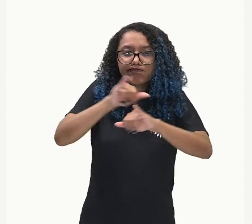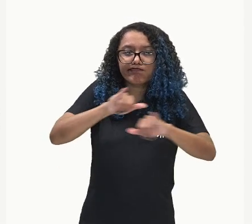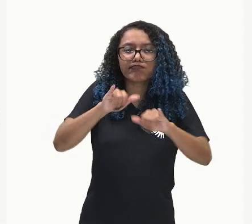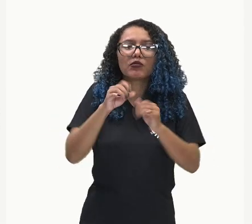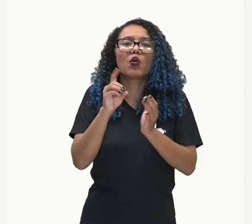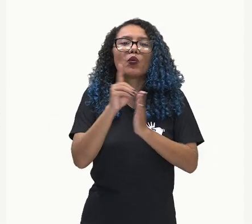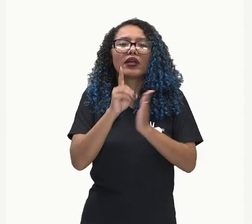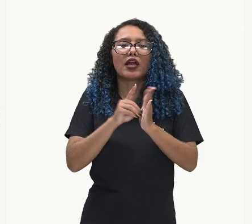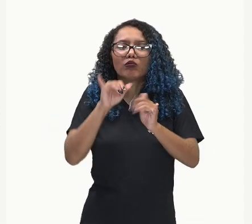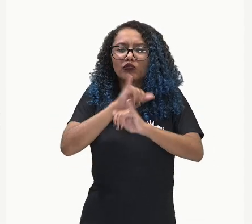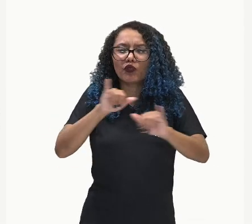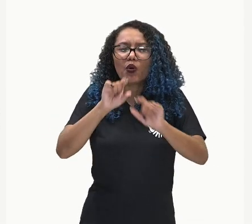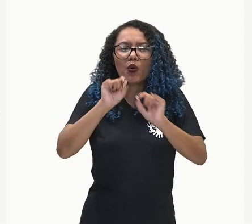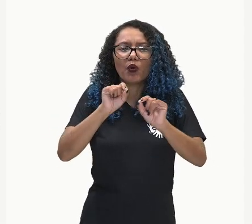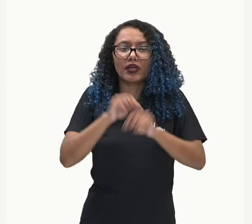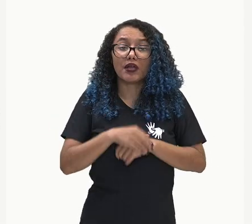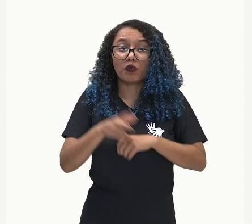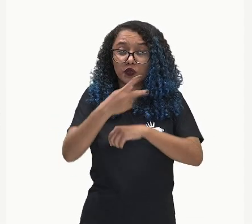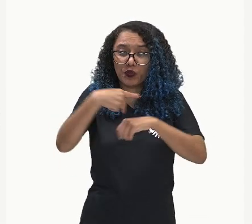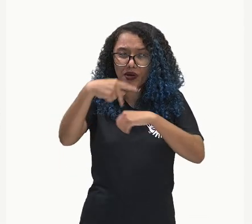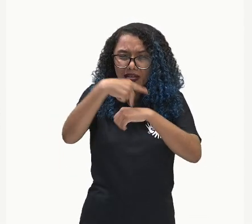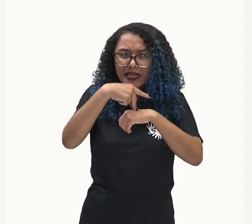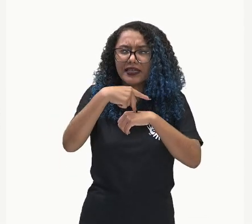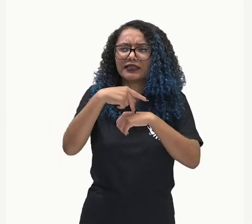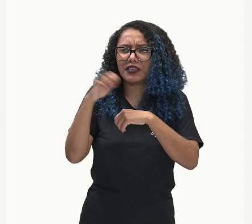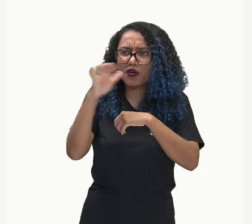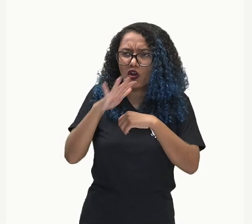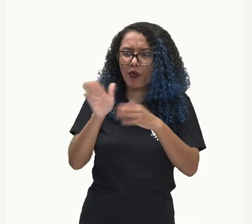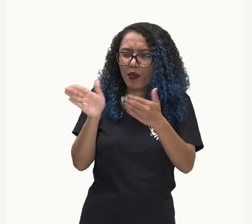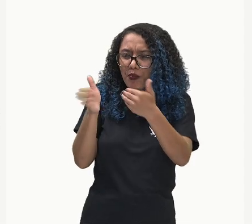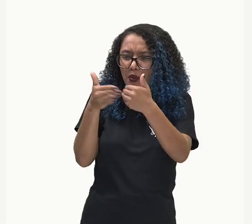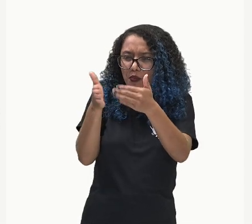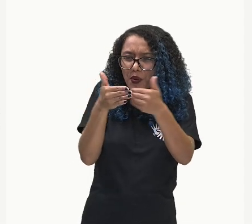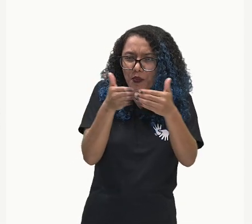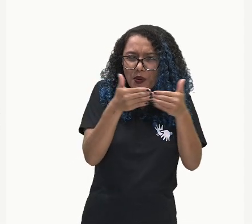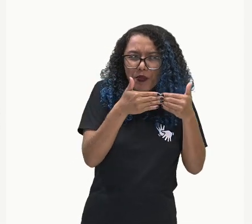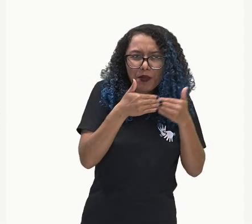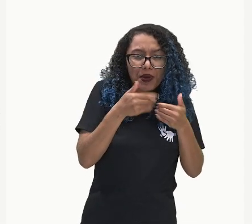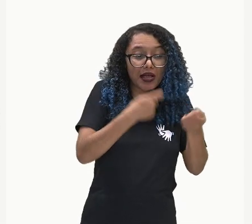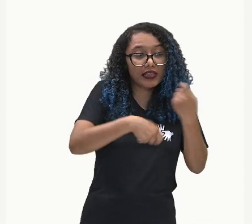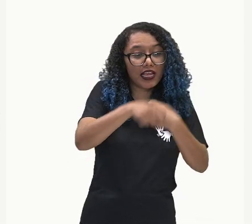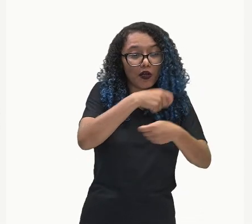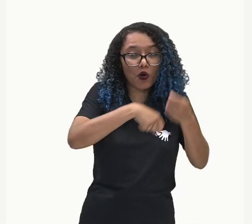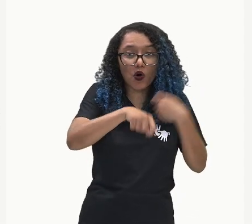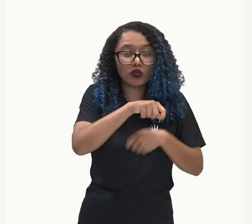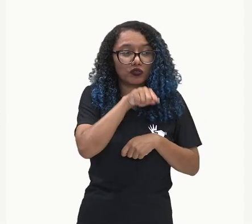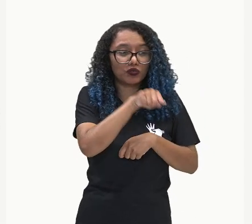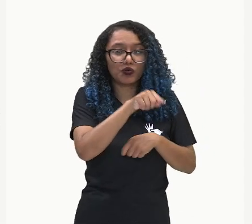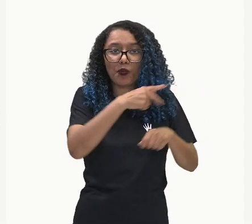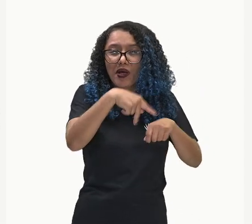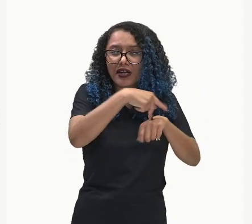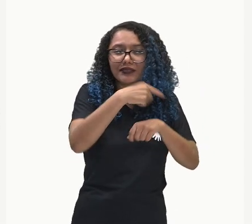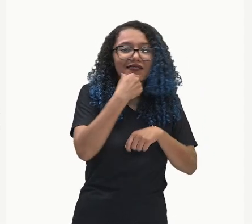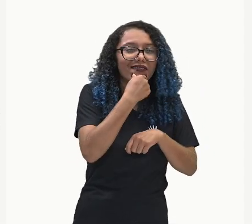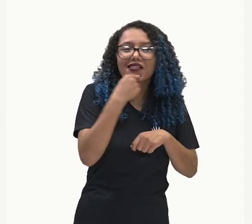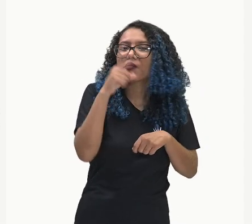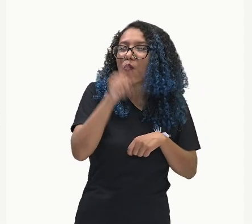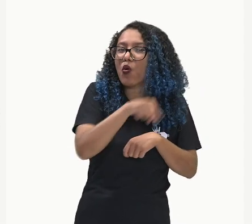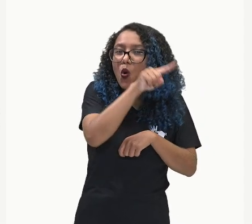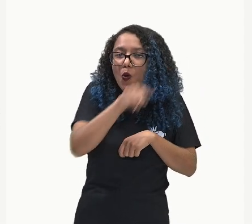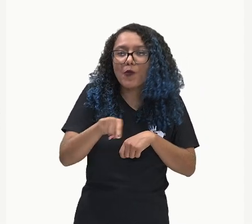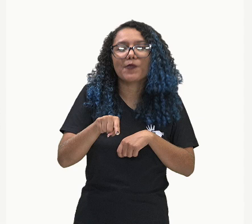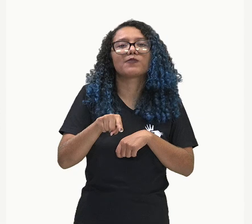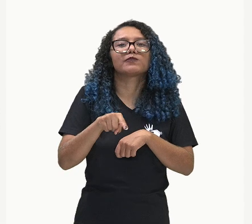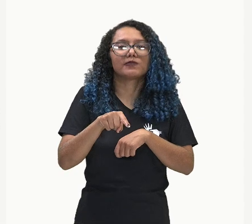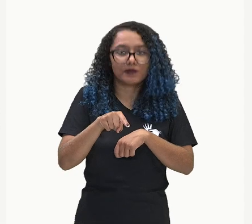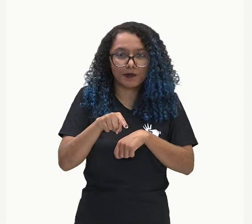que os países da Europa fechassem os portos para os navios da Inglaterra. Vamos pegar o texto aqui, ou melhor, vamos pegar a imagem aqui, vamos